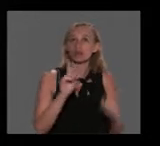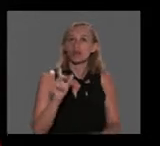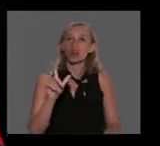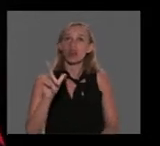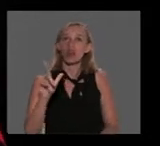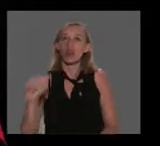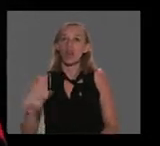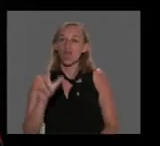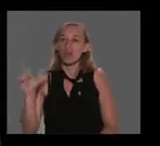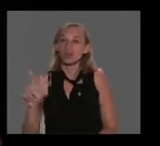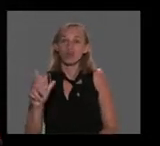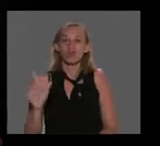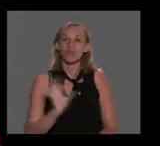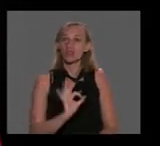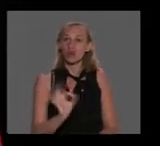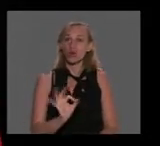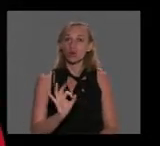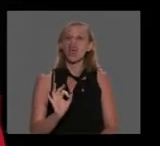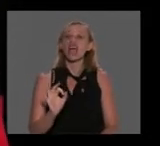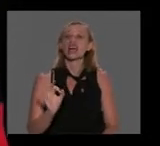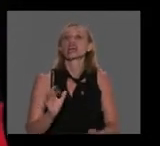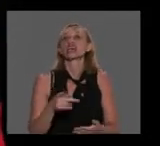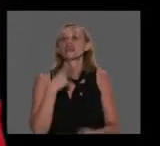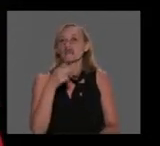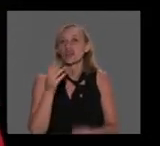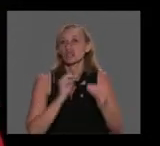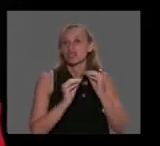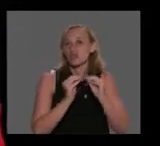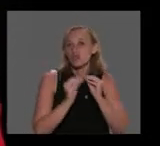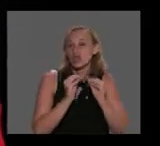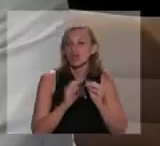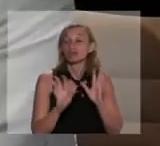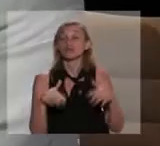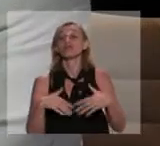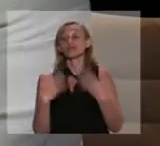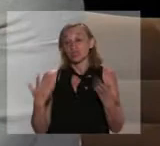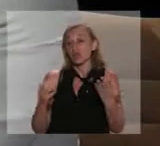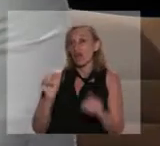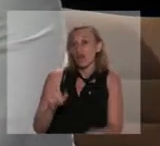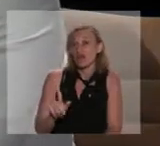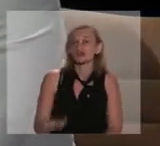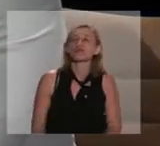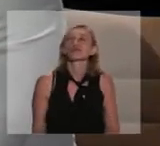foi pautada na novela. Então,